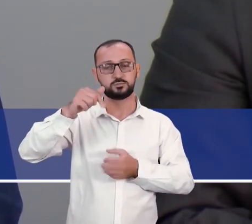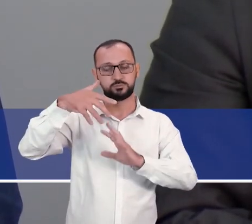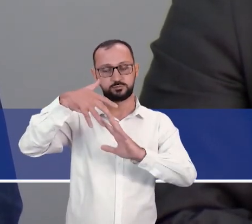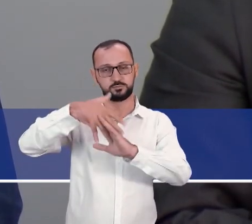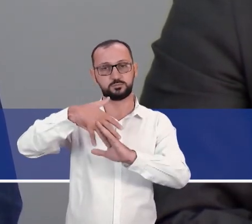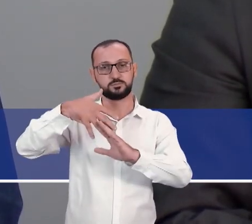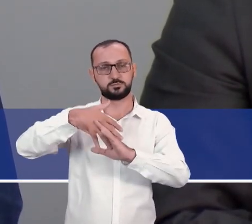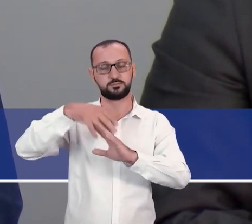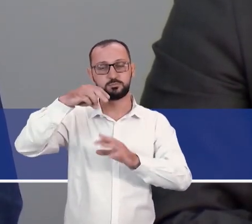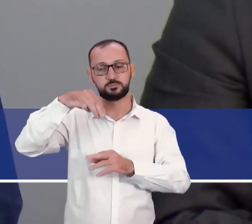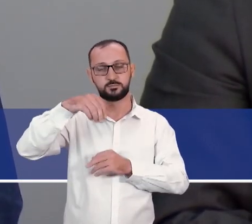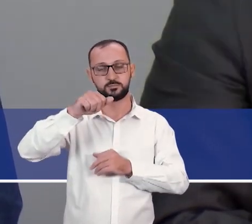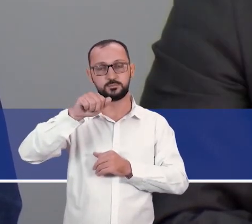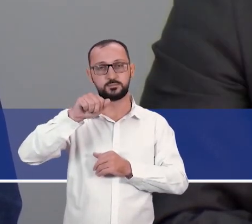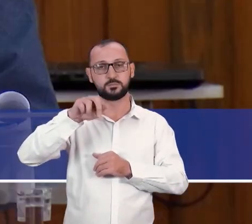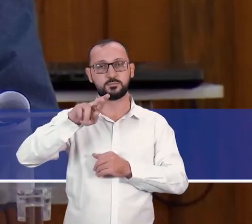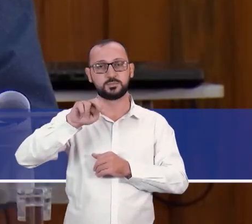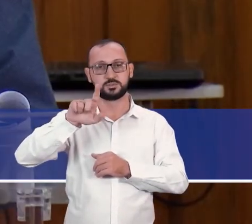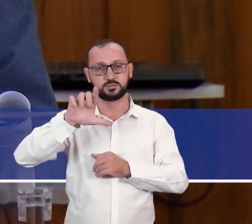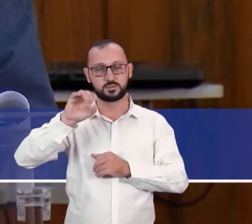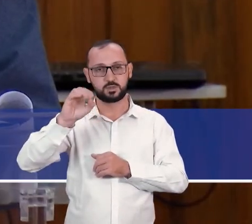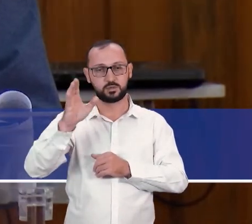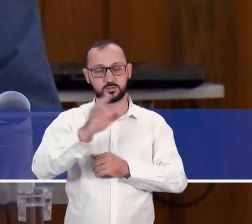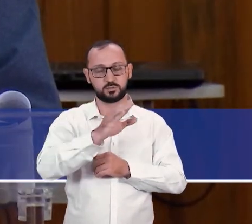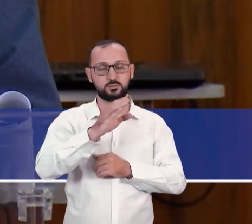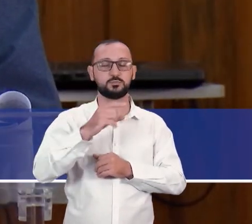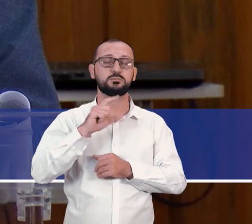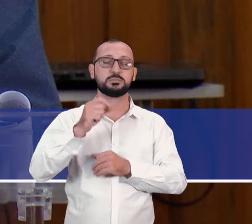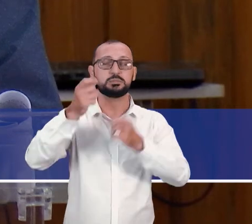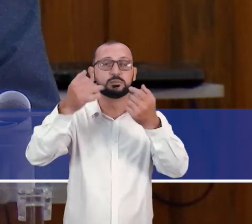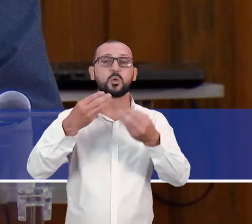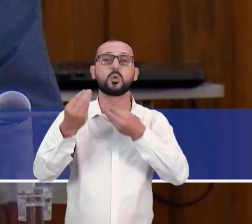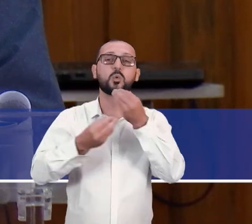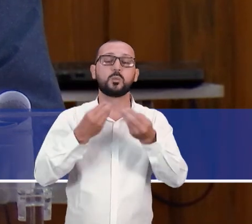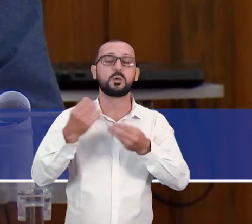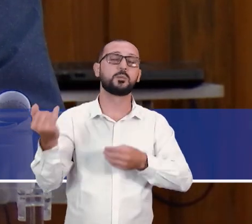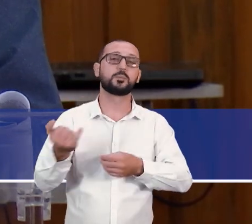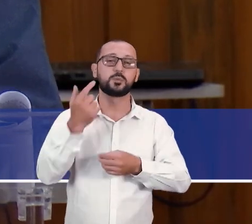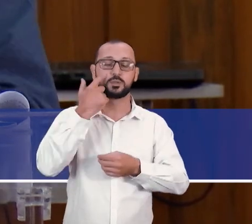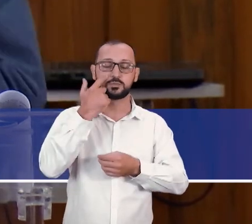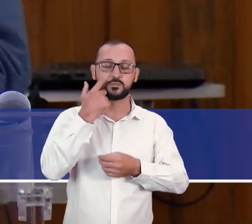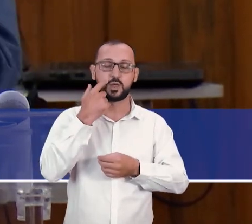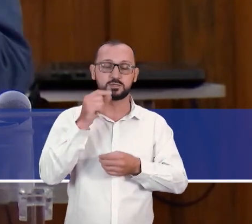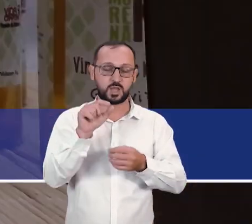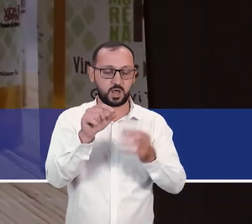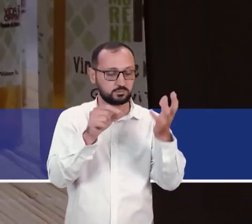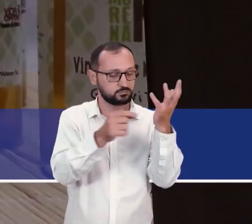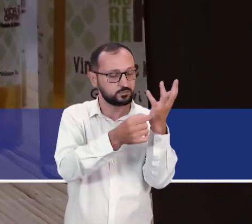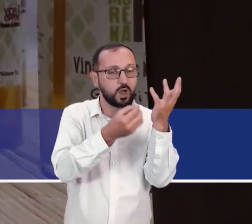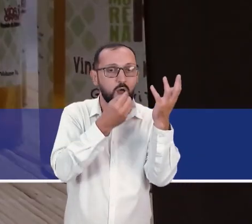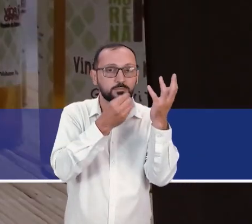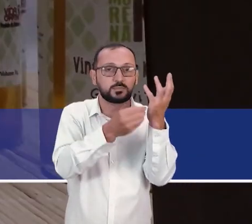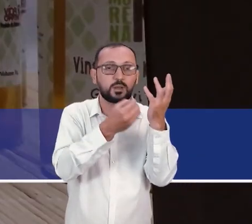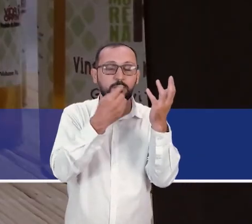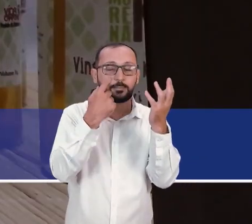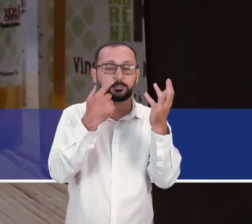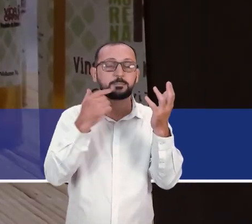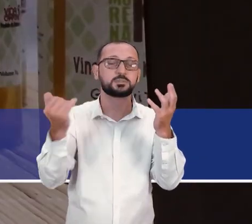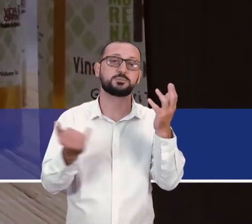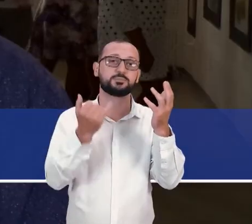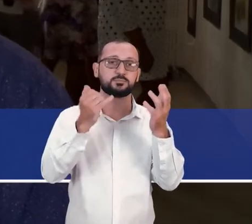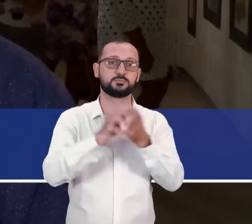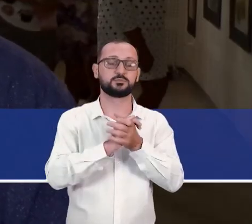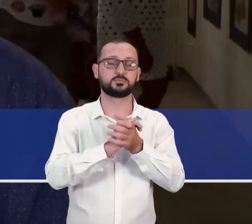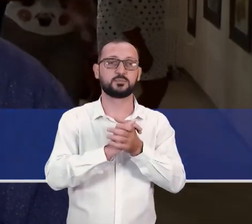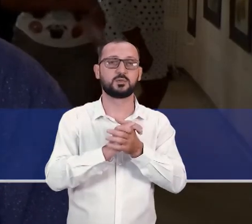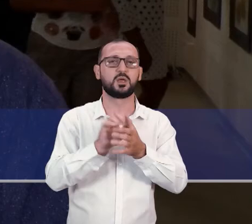Mato Grosso do Sul, Marcelo Turini, destacou a necessidade de reconhecer o potencial da Guavira para agregar valor ao